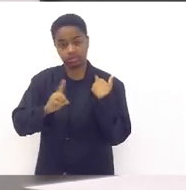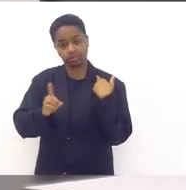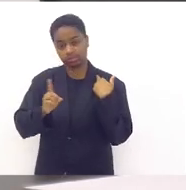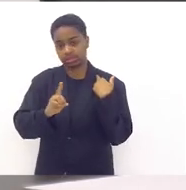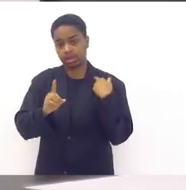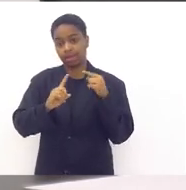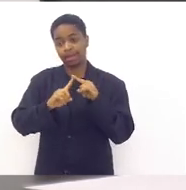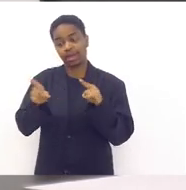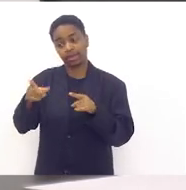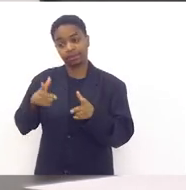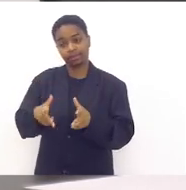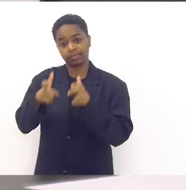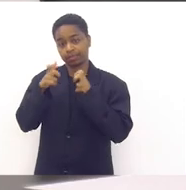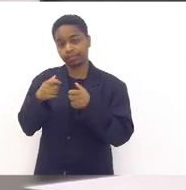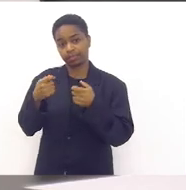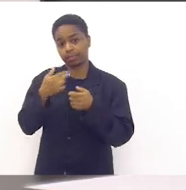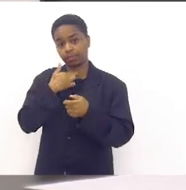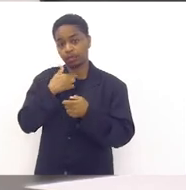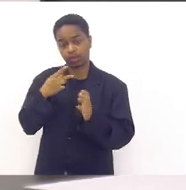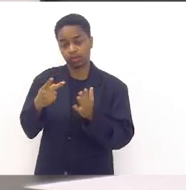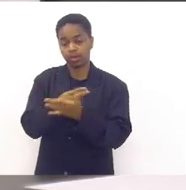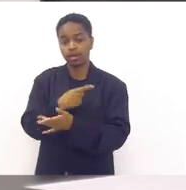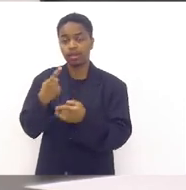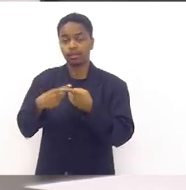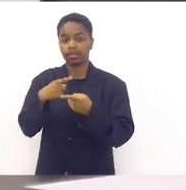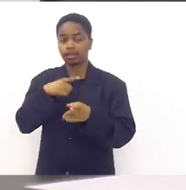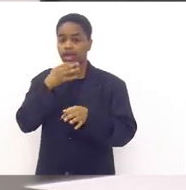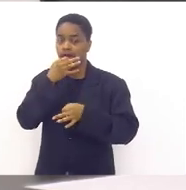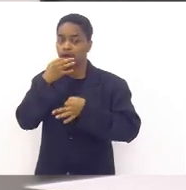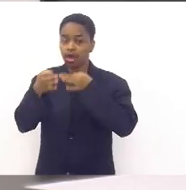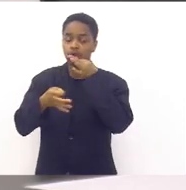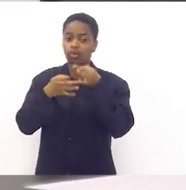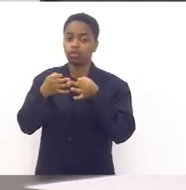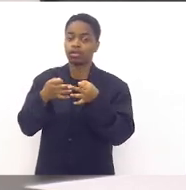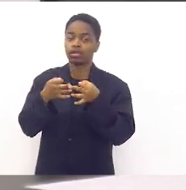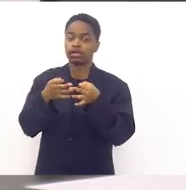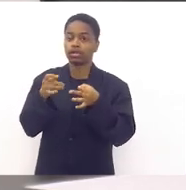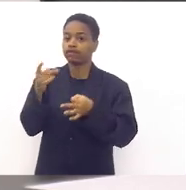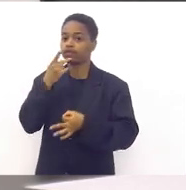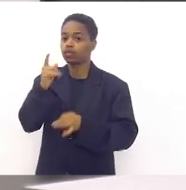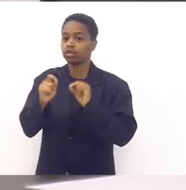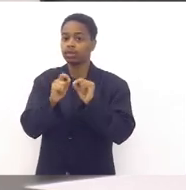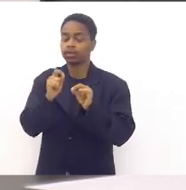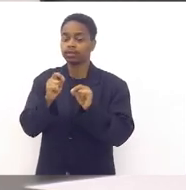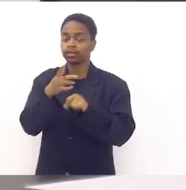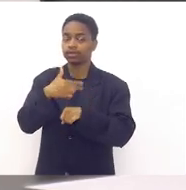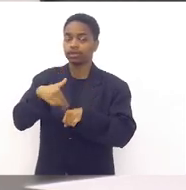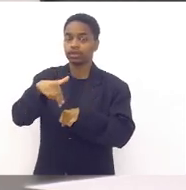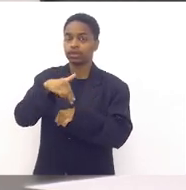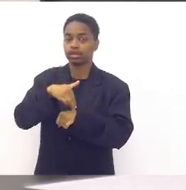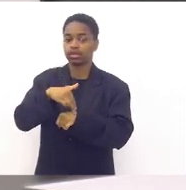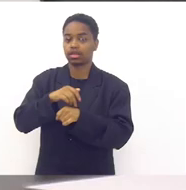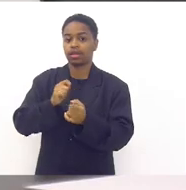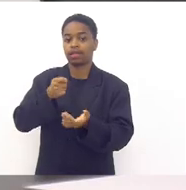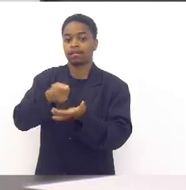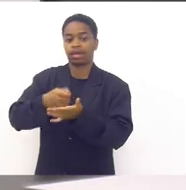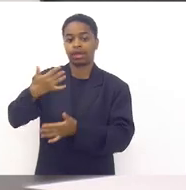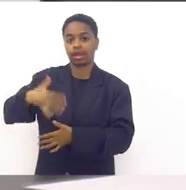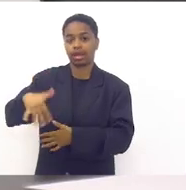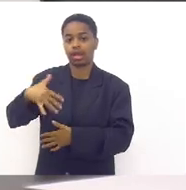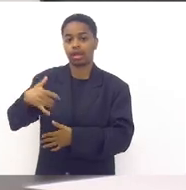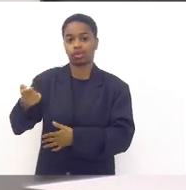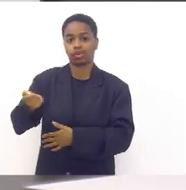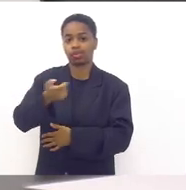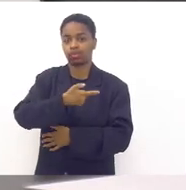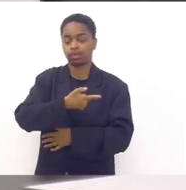deveria ocorrer, tecnicamente, porque é aquele argumento que ele deu aqui, que a União se financia mais cara do que